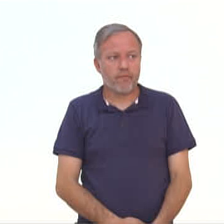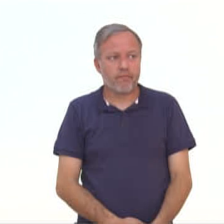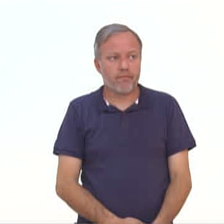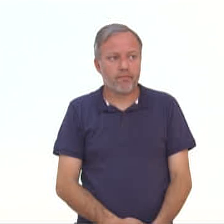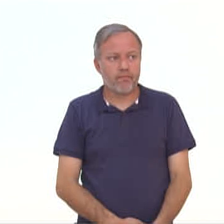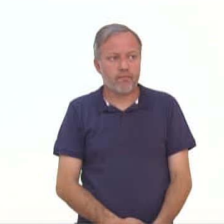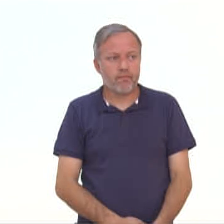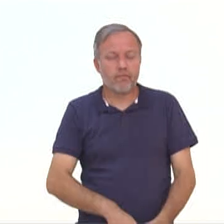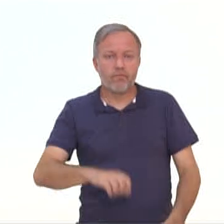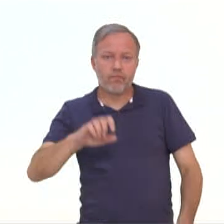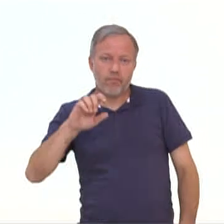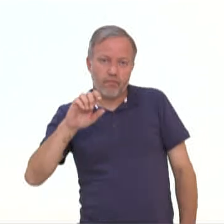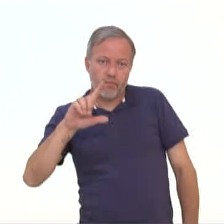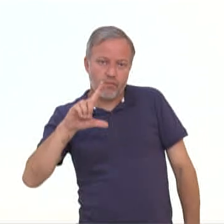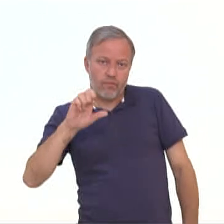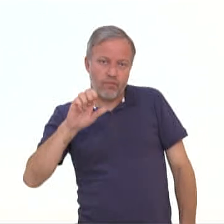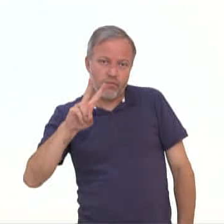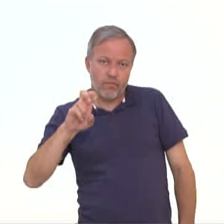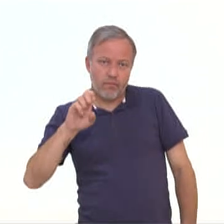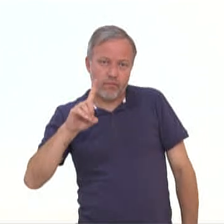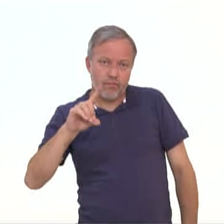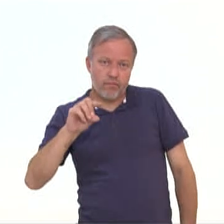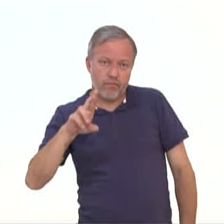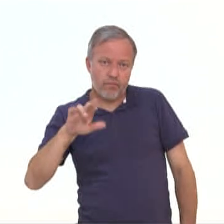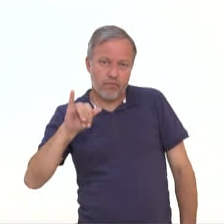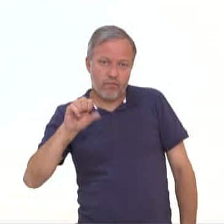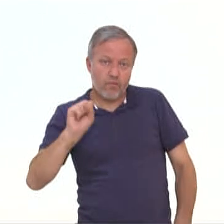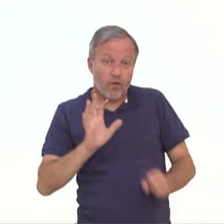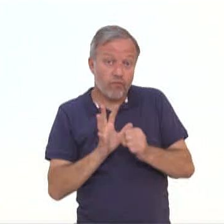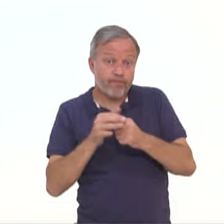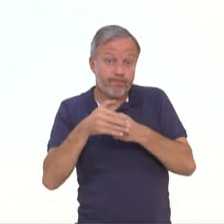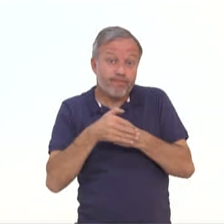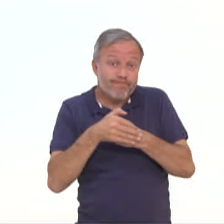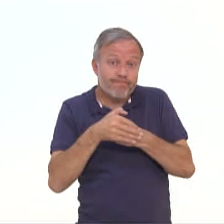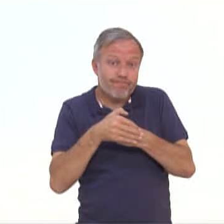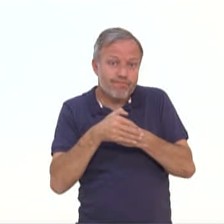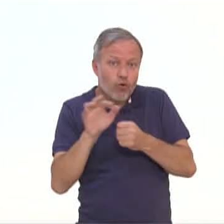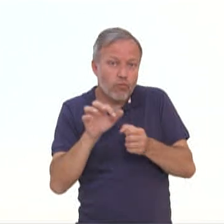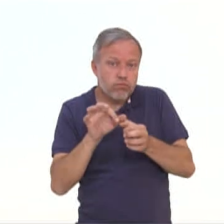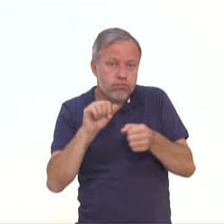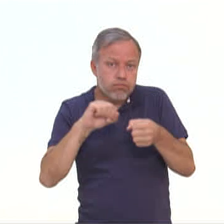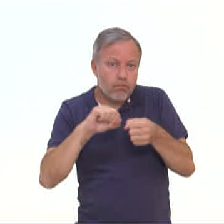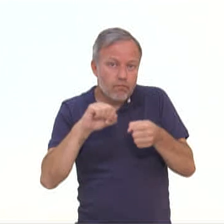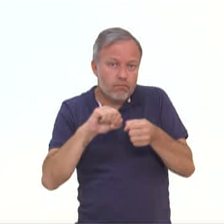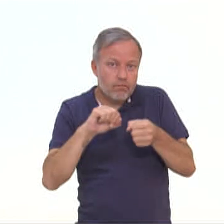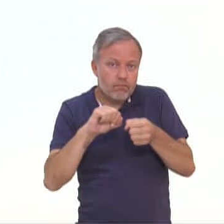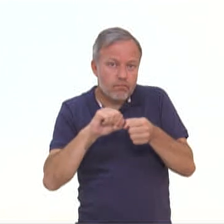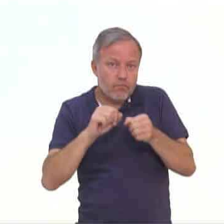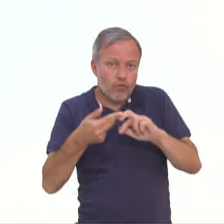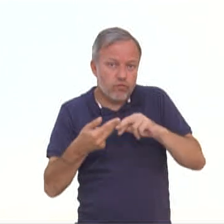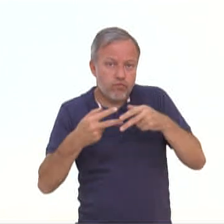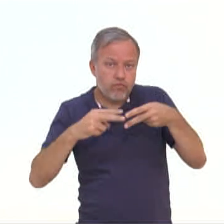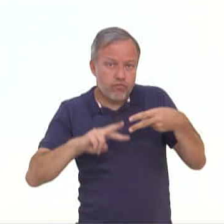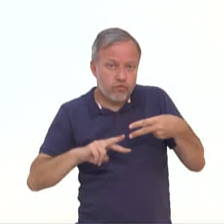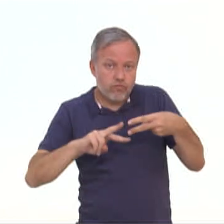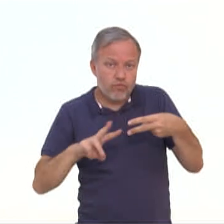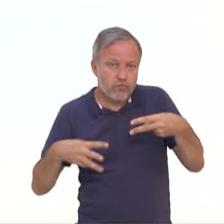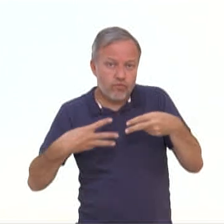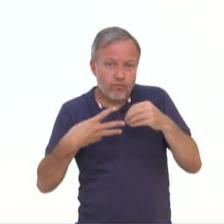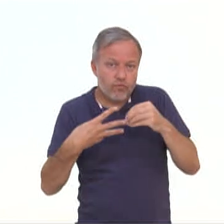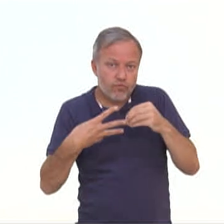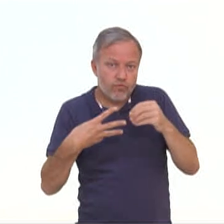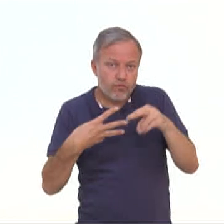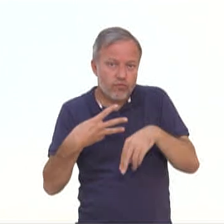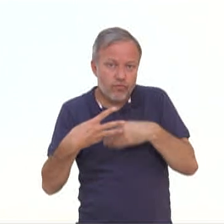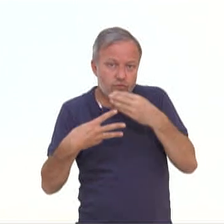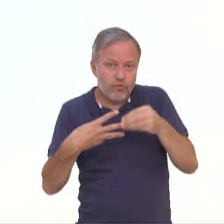As leveduras são capazes de inibir o funcionamento do material genético da célula infectada